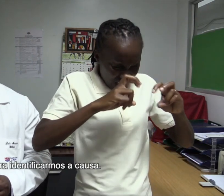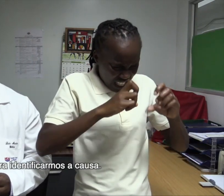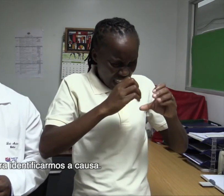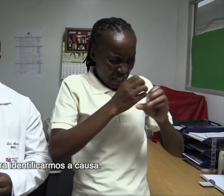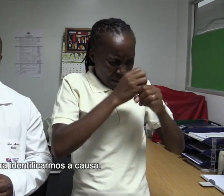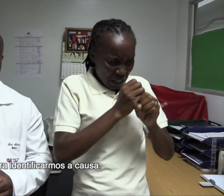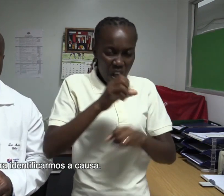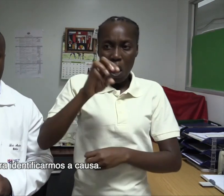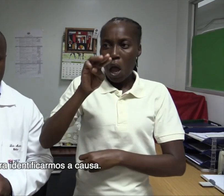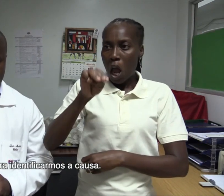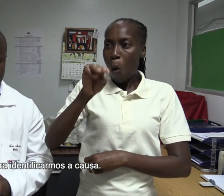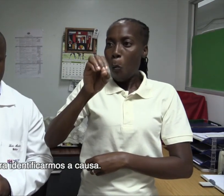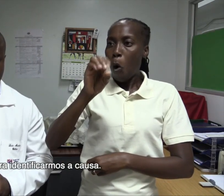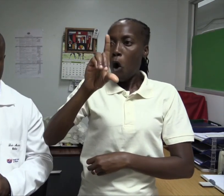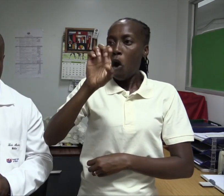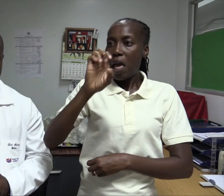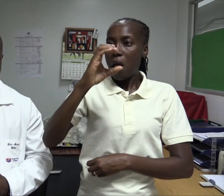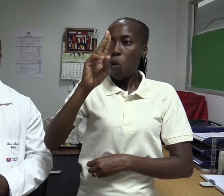para identificarmos a causa.